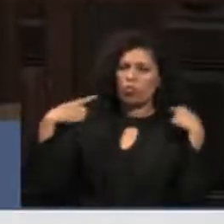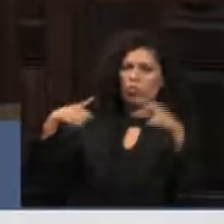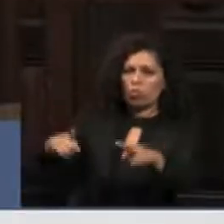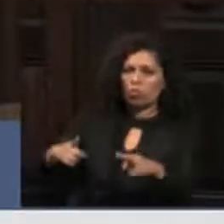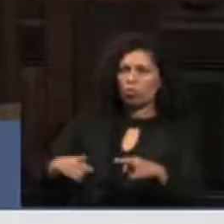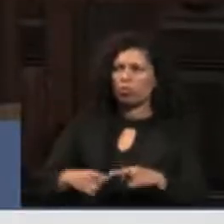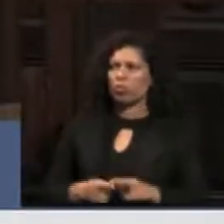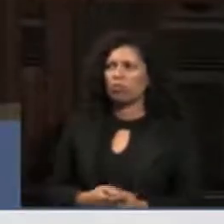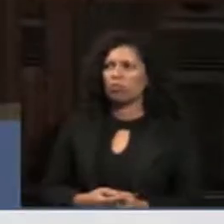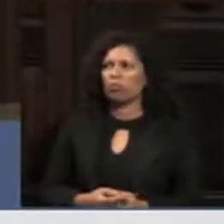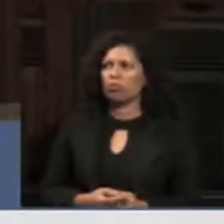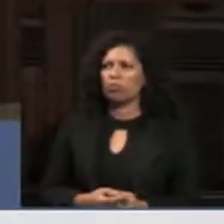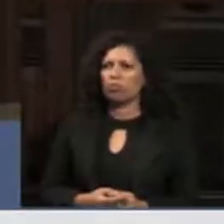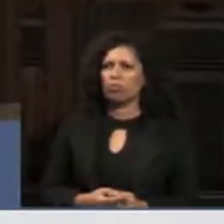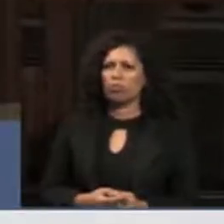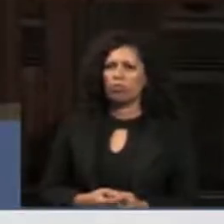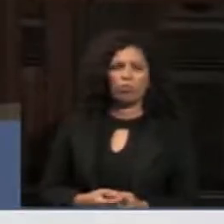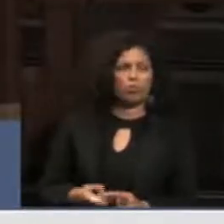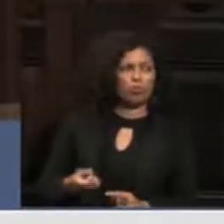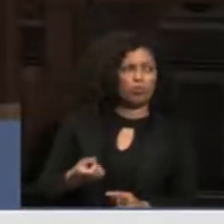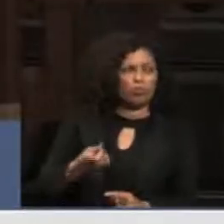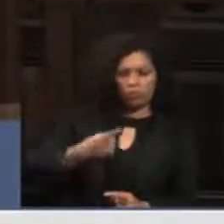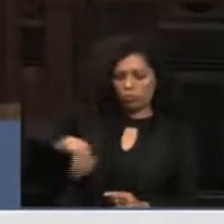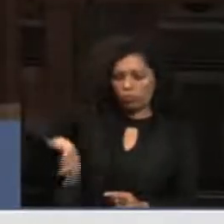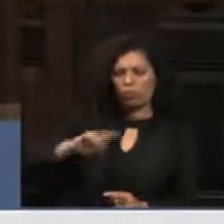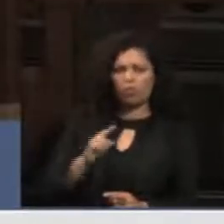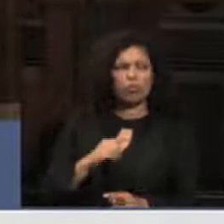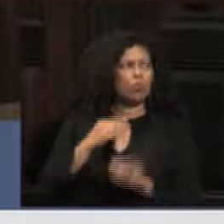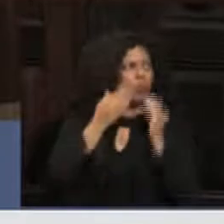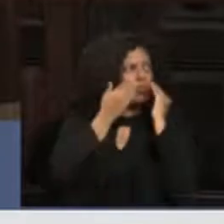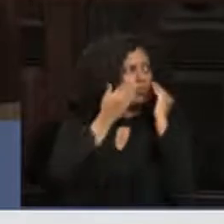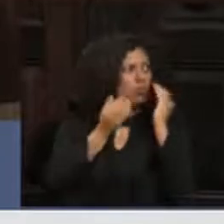deles que se exponham,